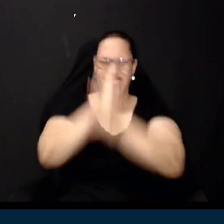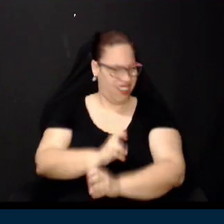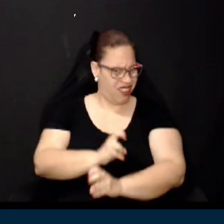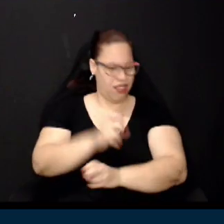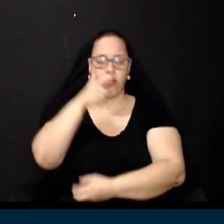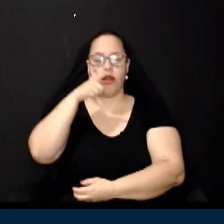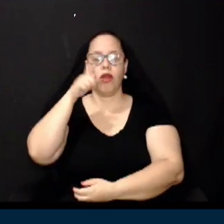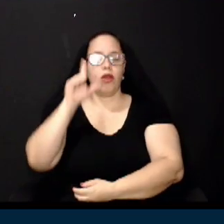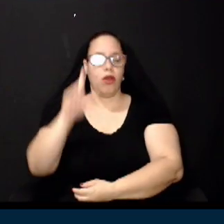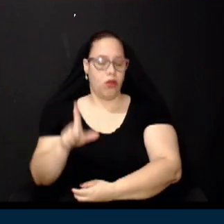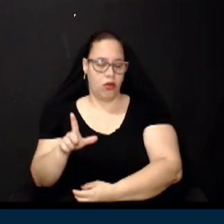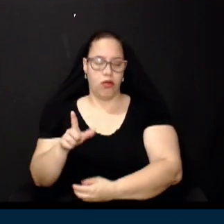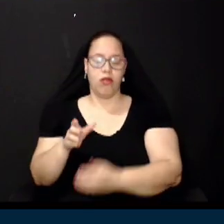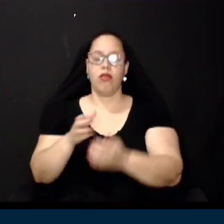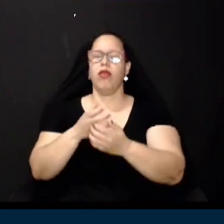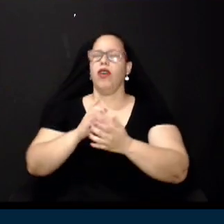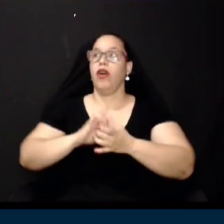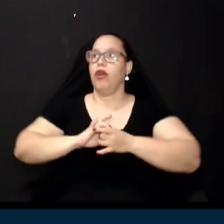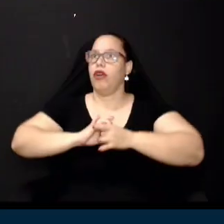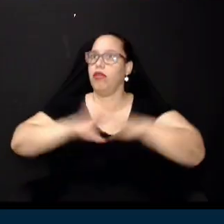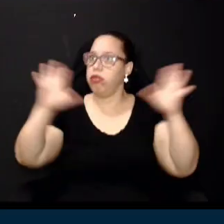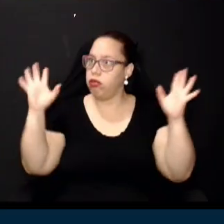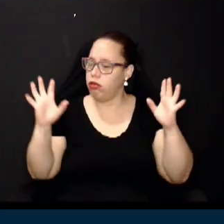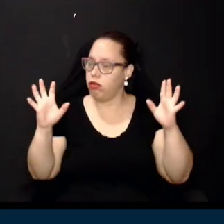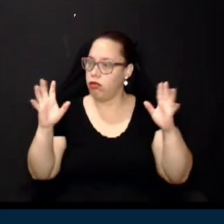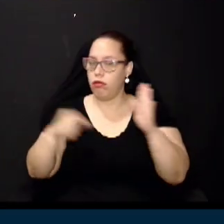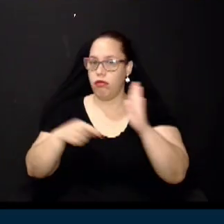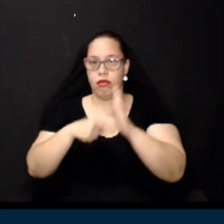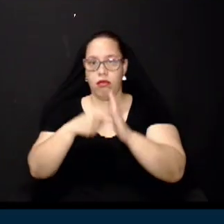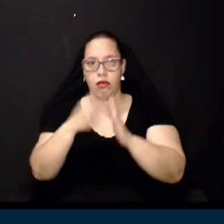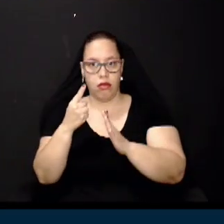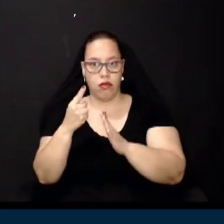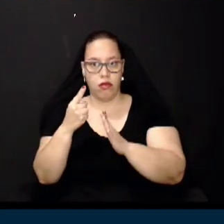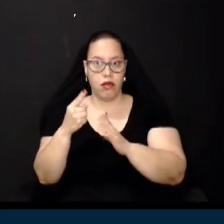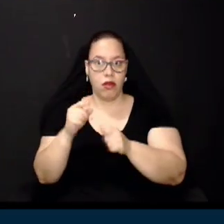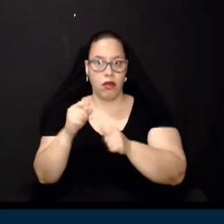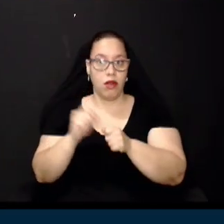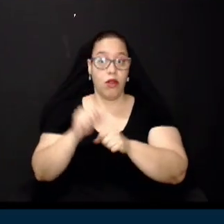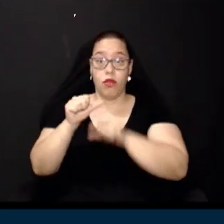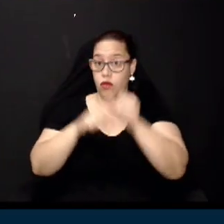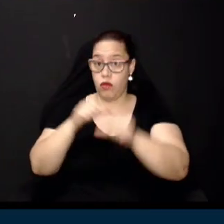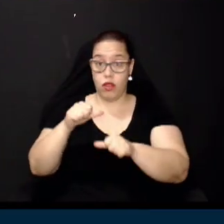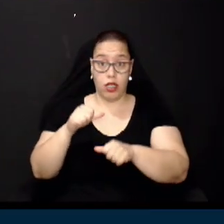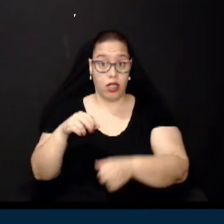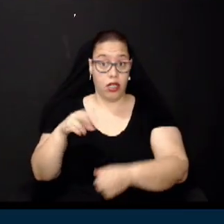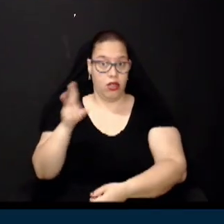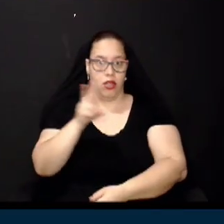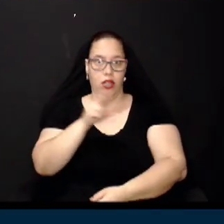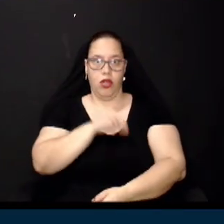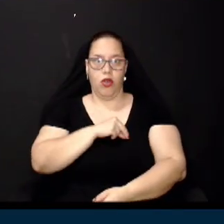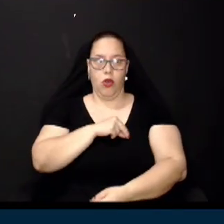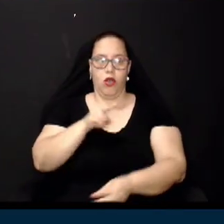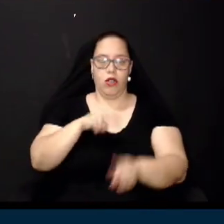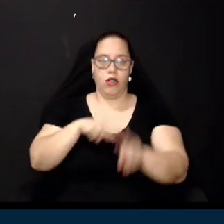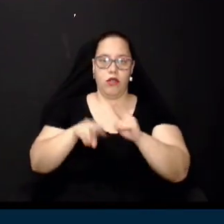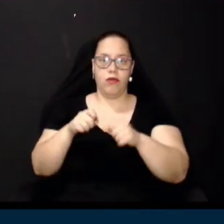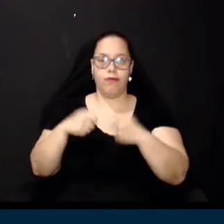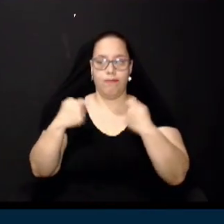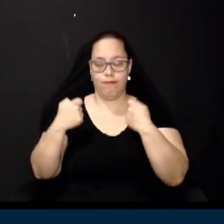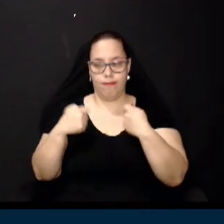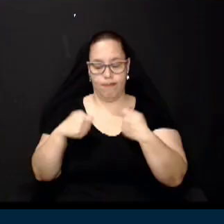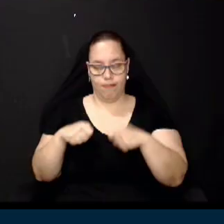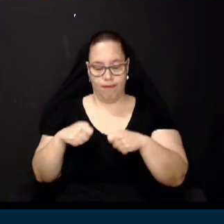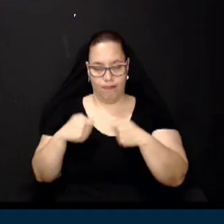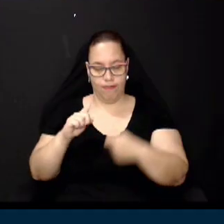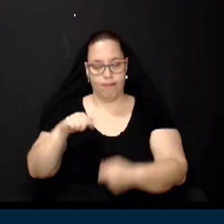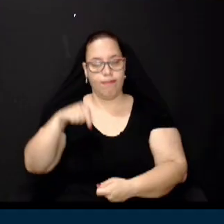né, a libertação. No primeiro momento, ela faz aquela mudança extraordinária, Mas ela precisa, além da